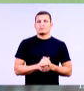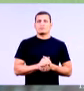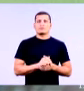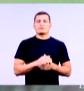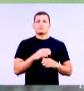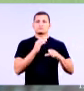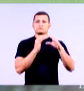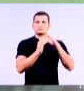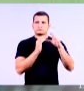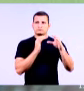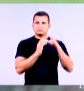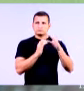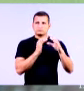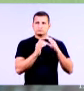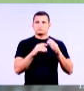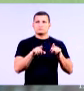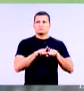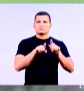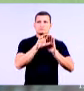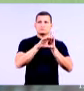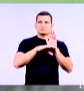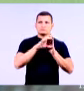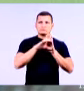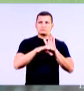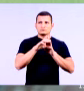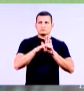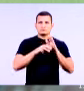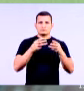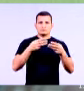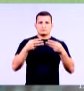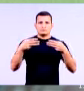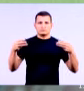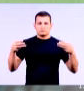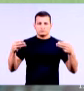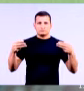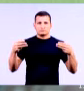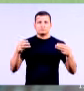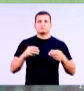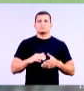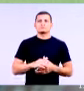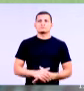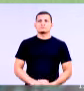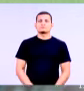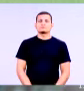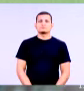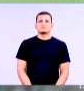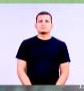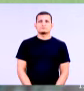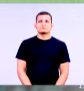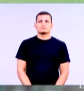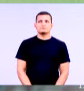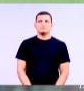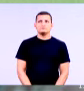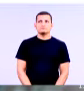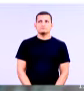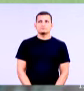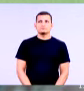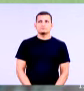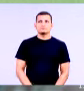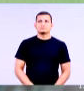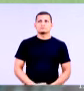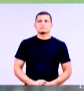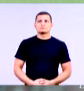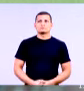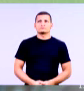comunicação e conceituar redes de computadores. Ok? Então, vamos em